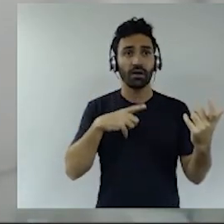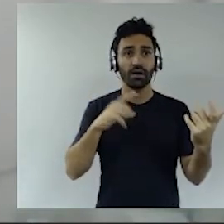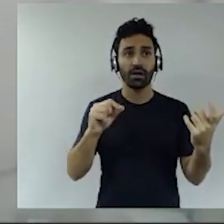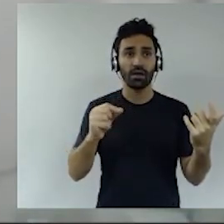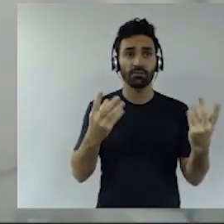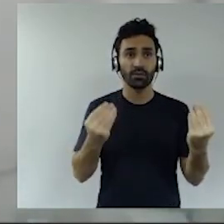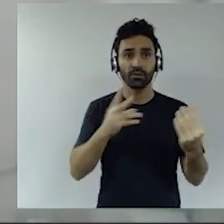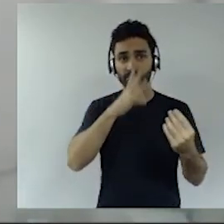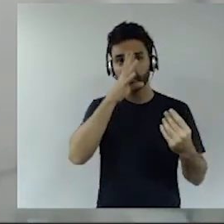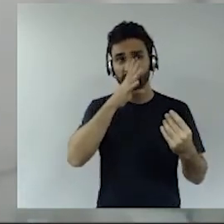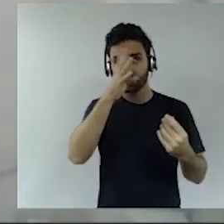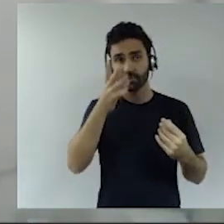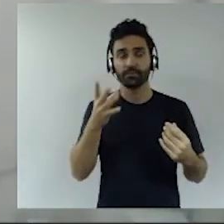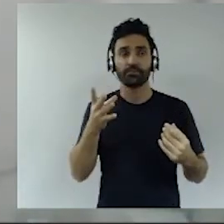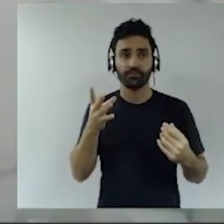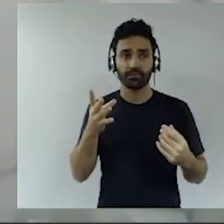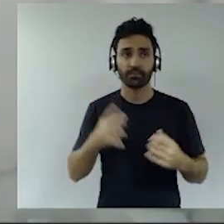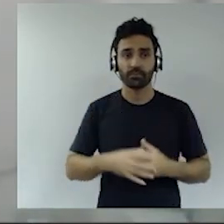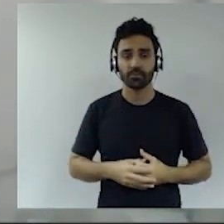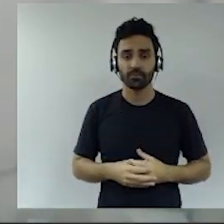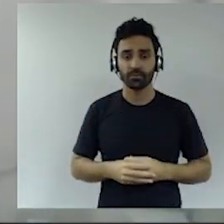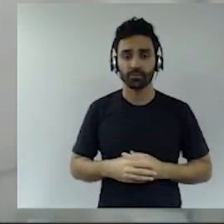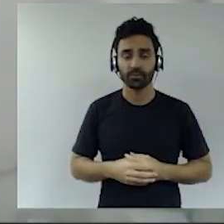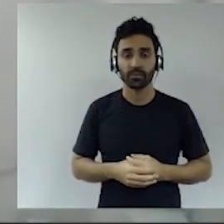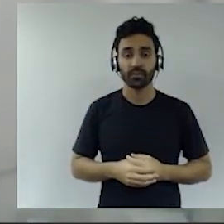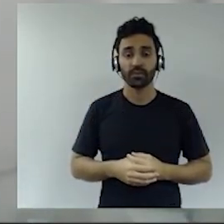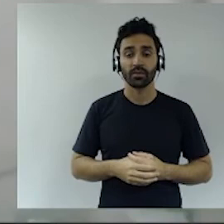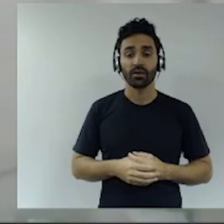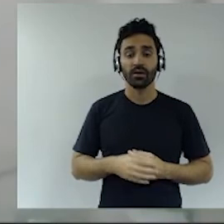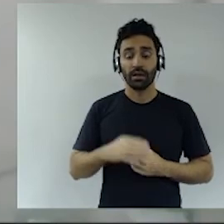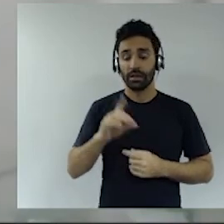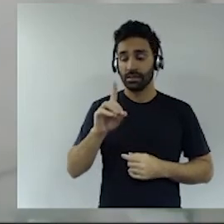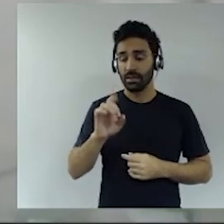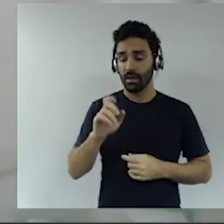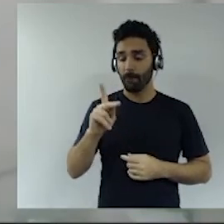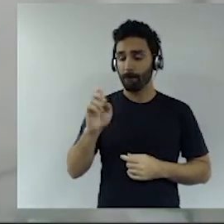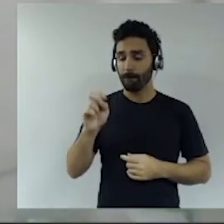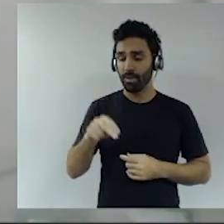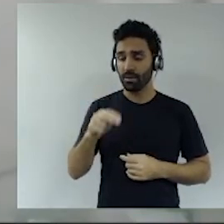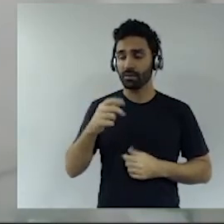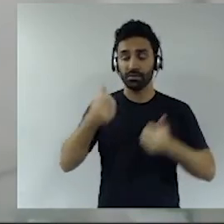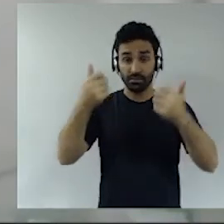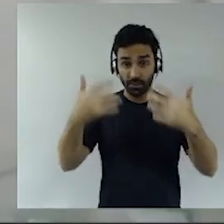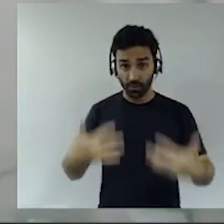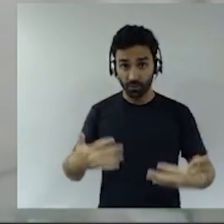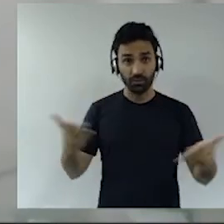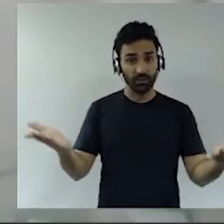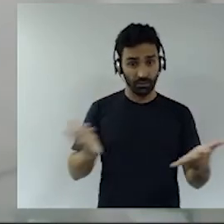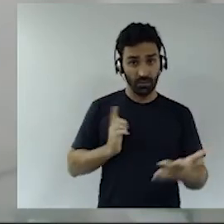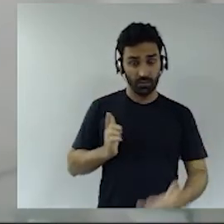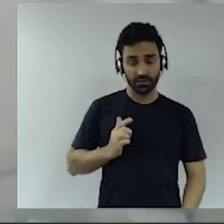organizada, por muitos contra um. Segundo o DEPEN, nós temos hoje